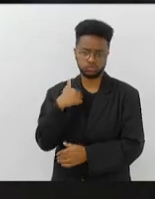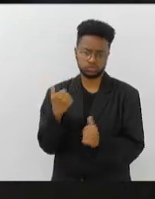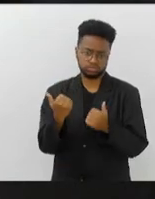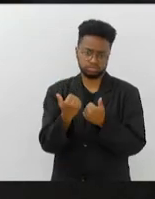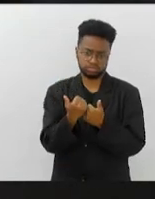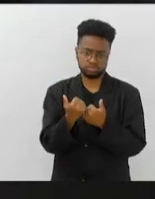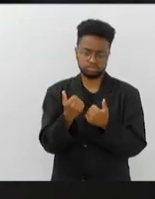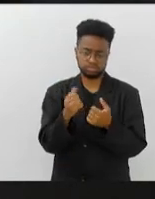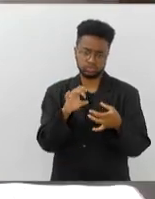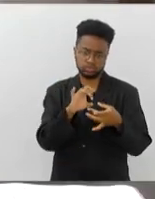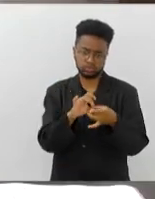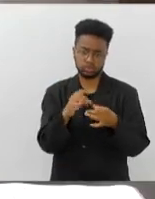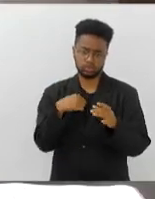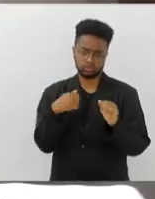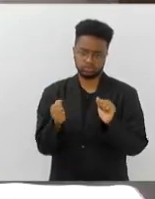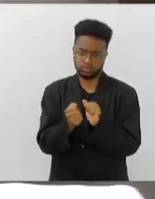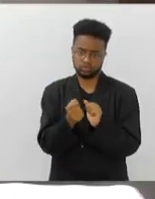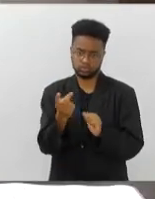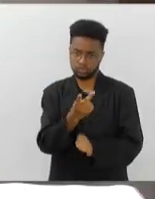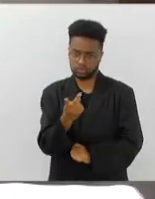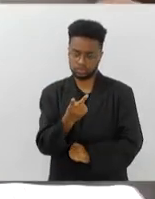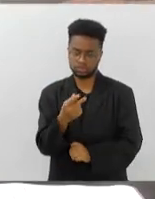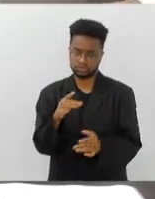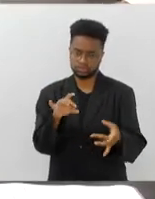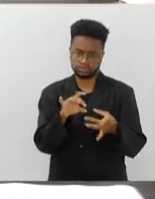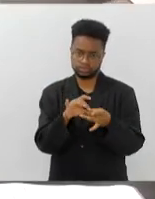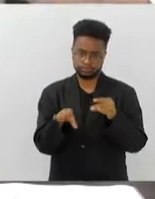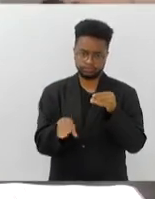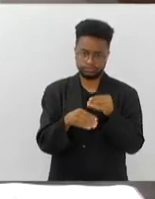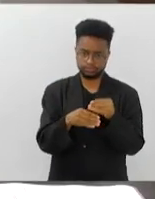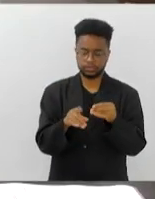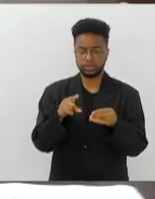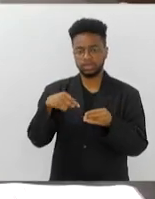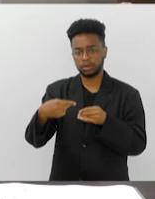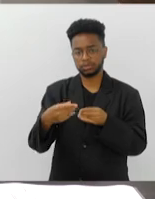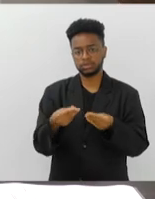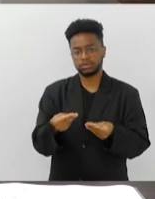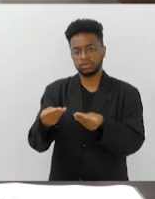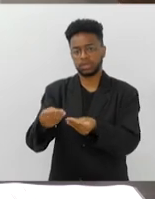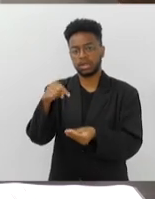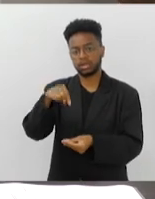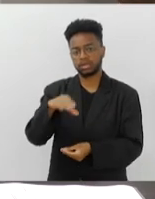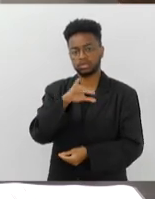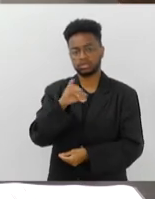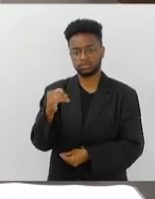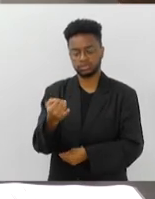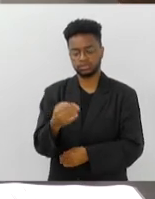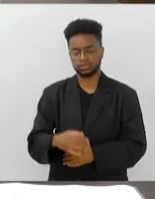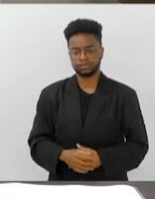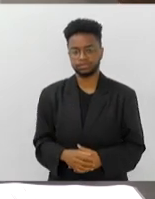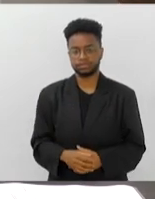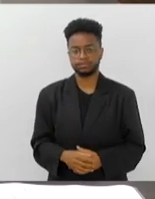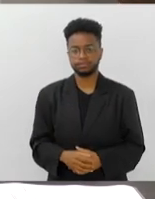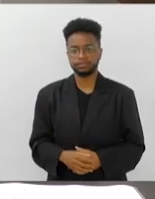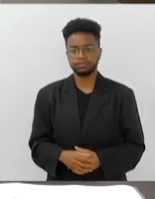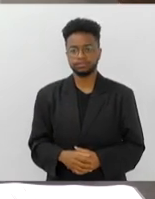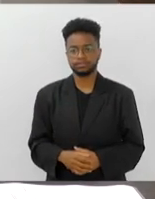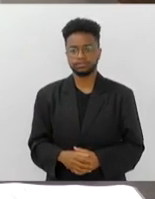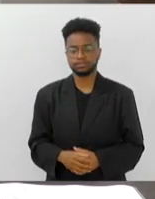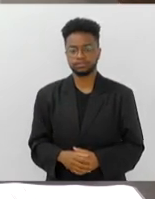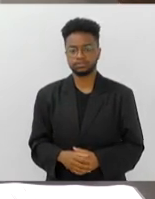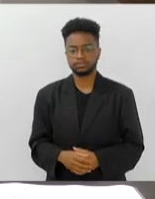isso. Perfeito. Está dito, então. E aí submetemos aqui ao colegiado. Então, nós